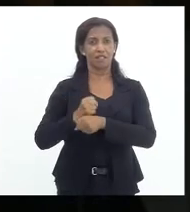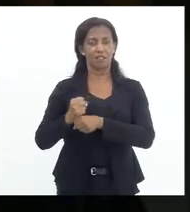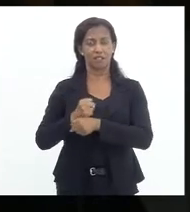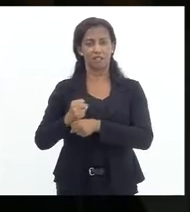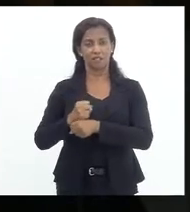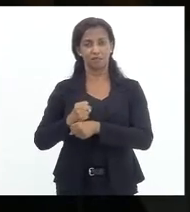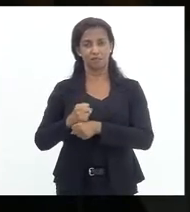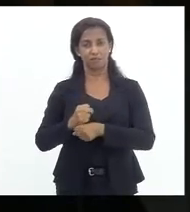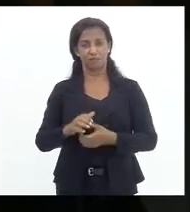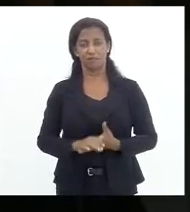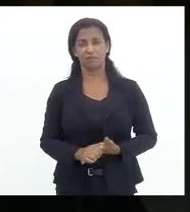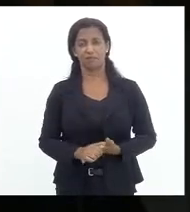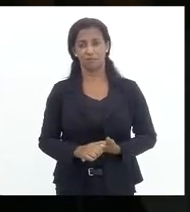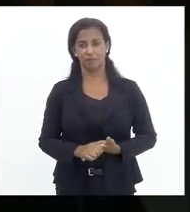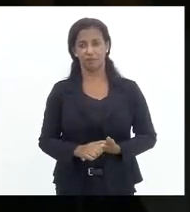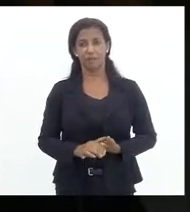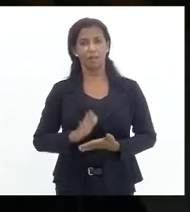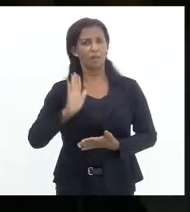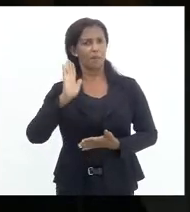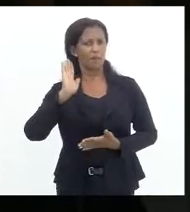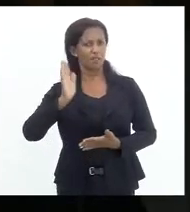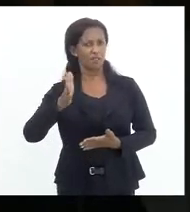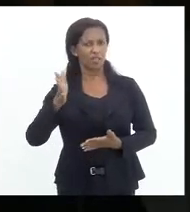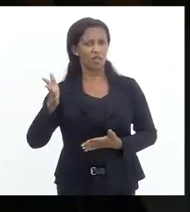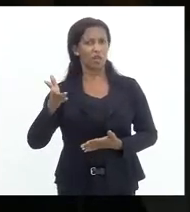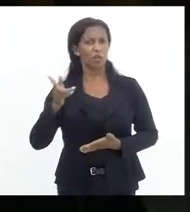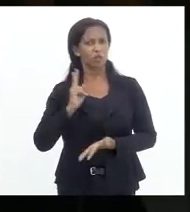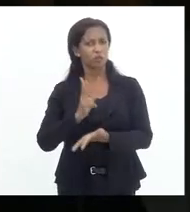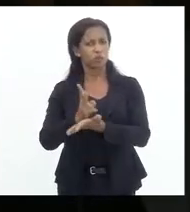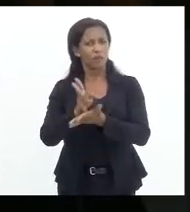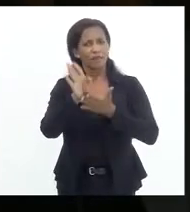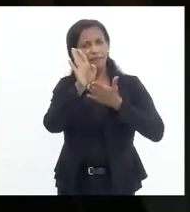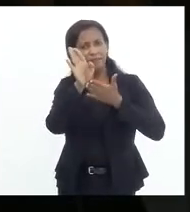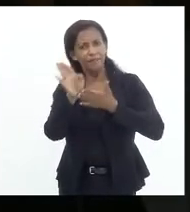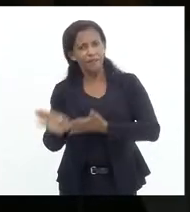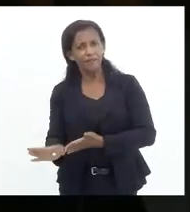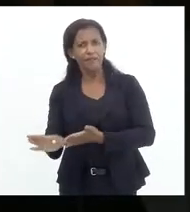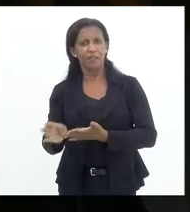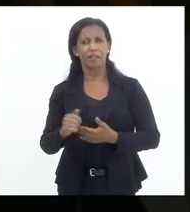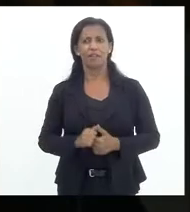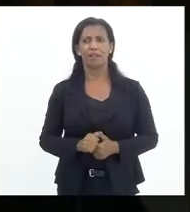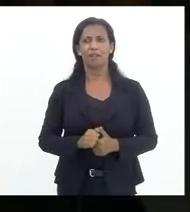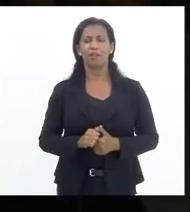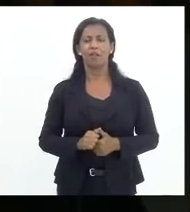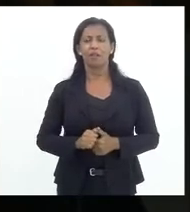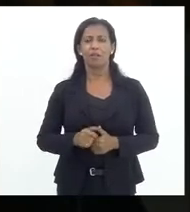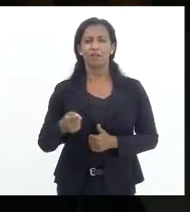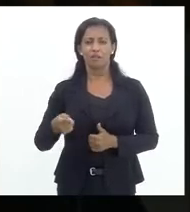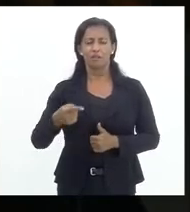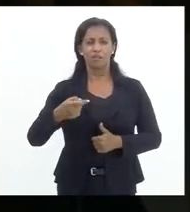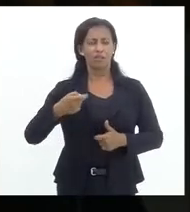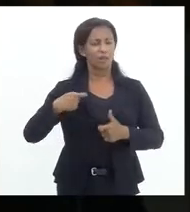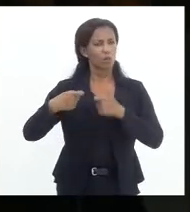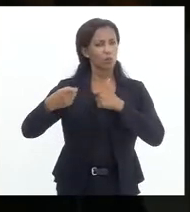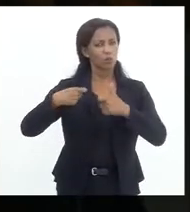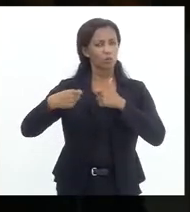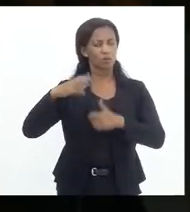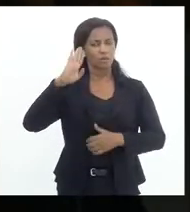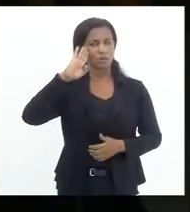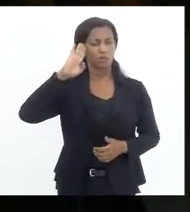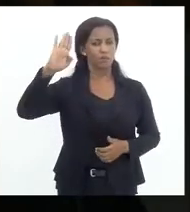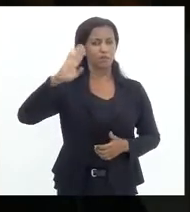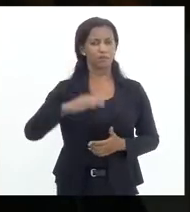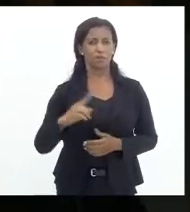idade é mas continuamos fiéis naquilo que a mais Fundamental